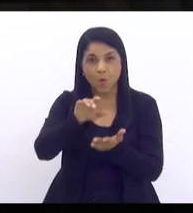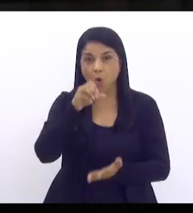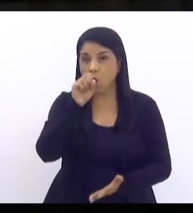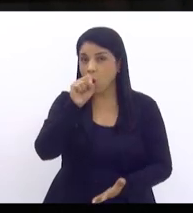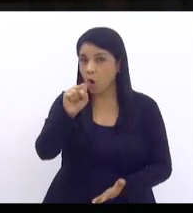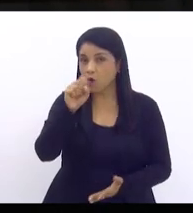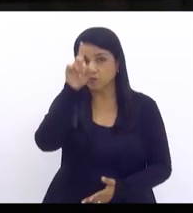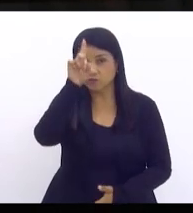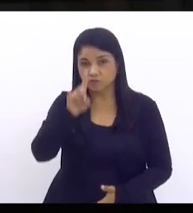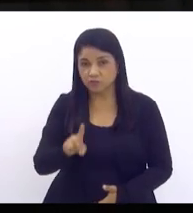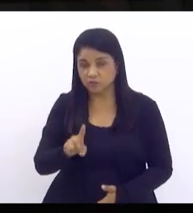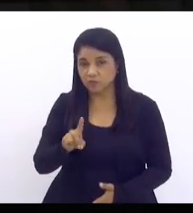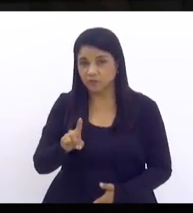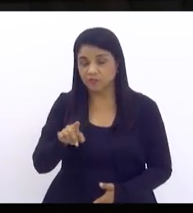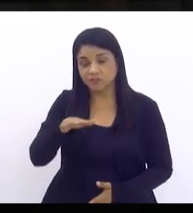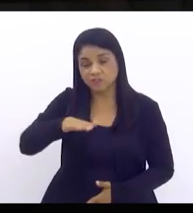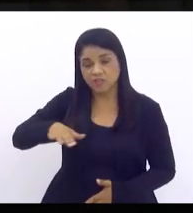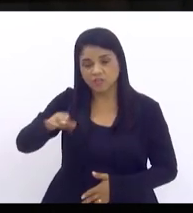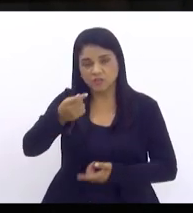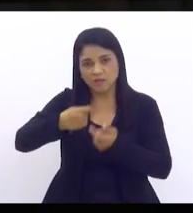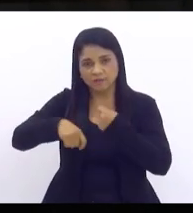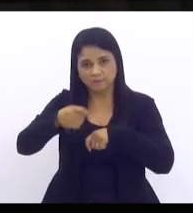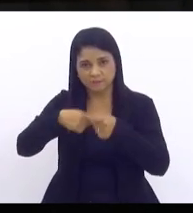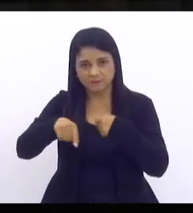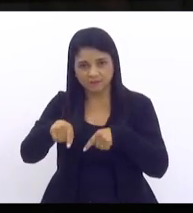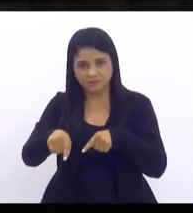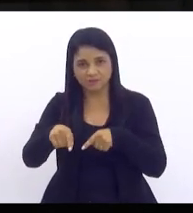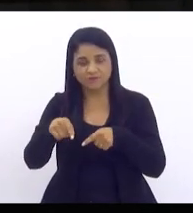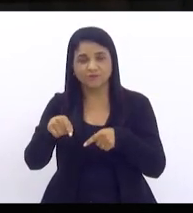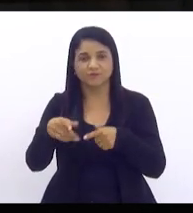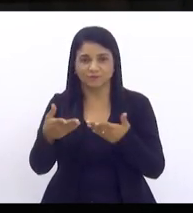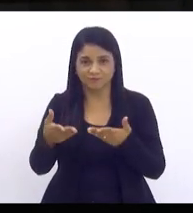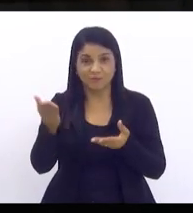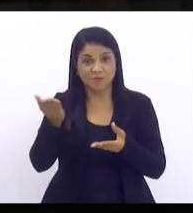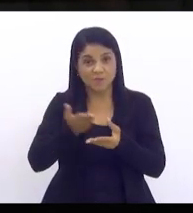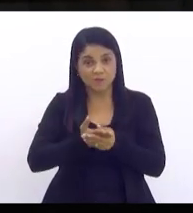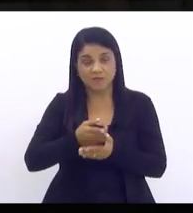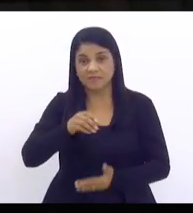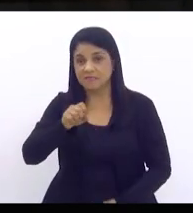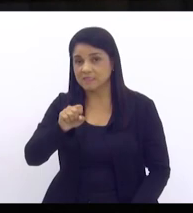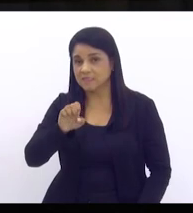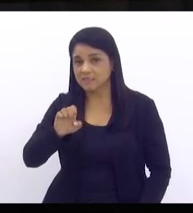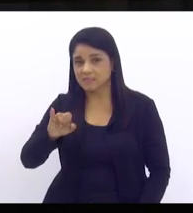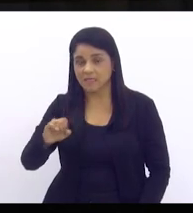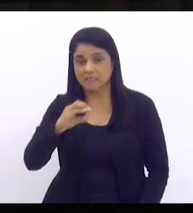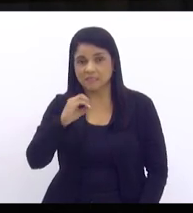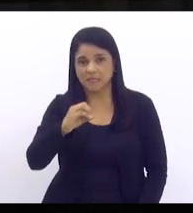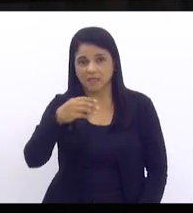regionais administrativos através do processo administrativo SEI